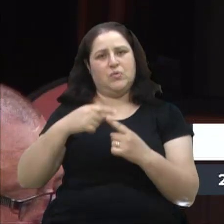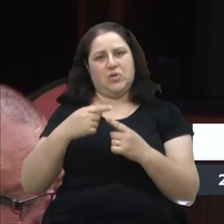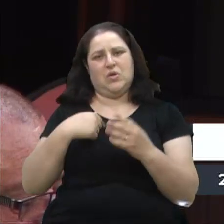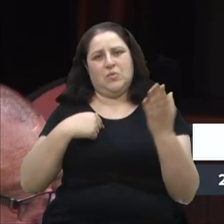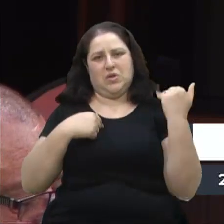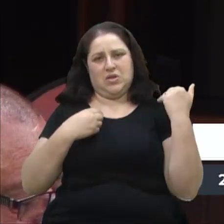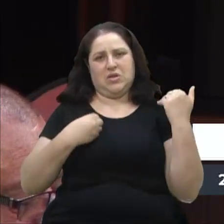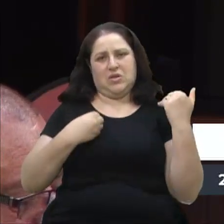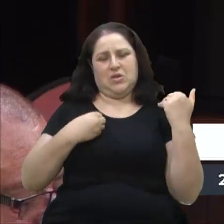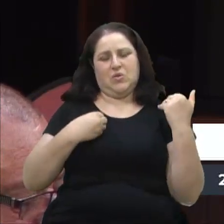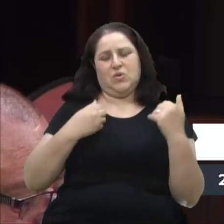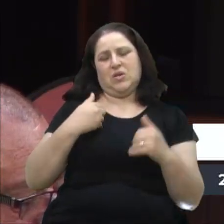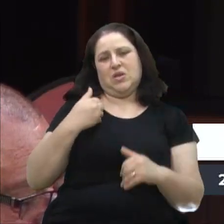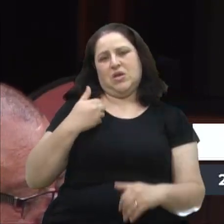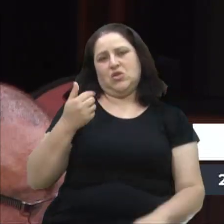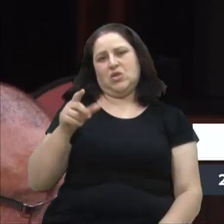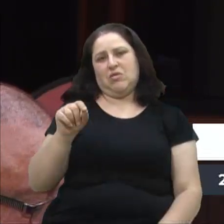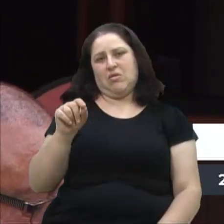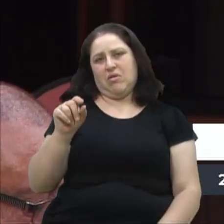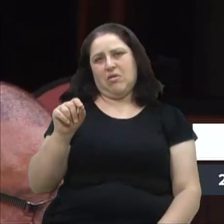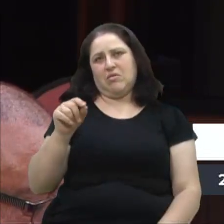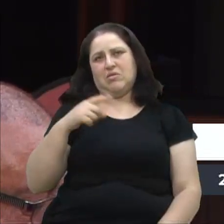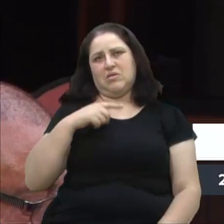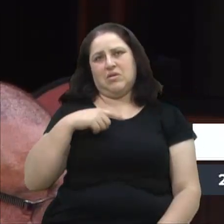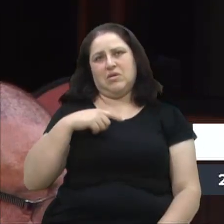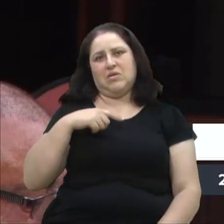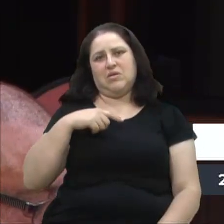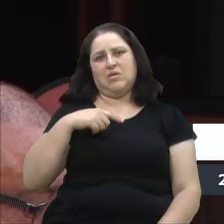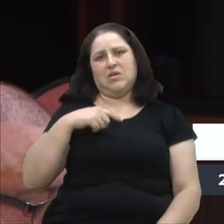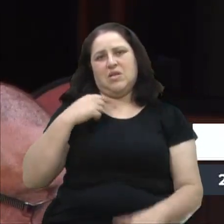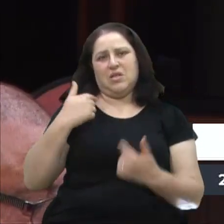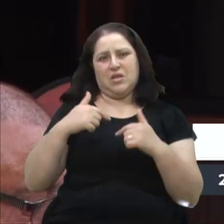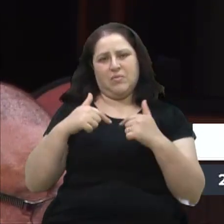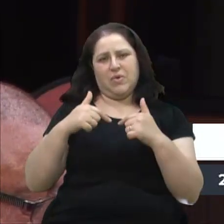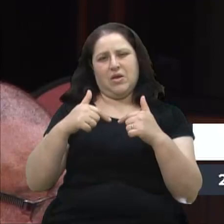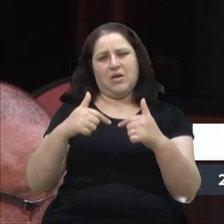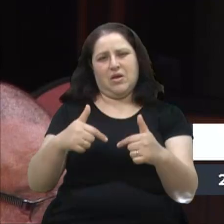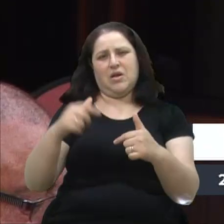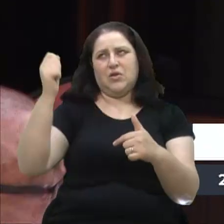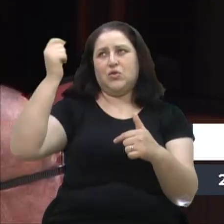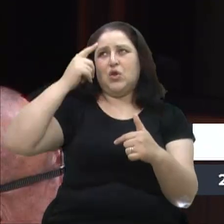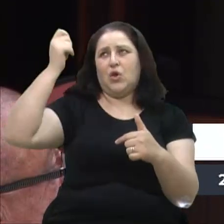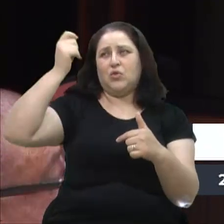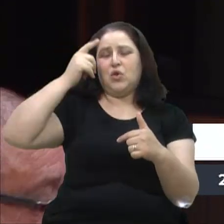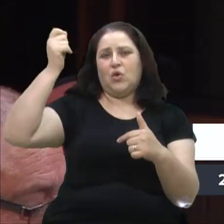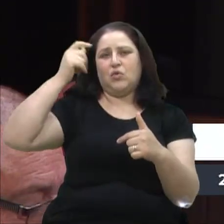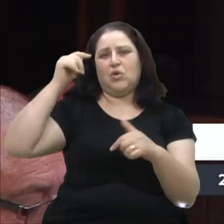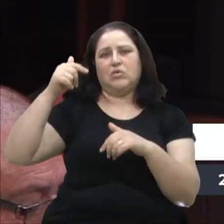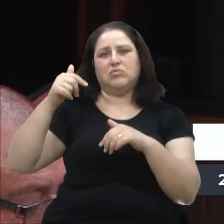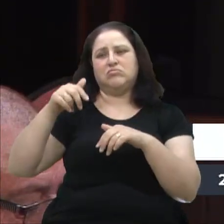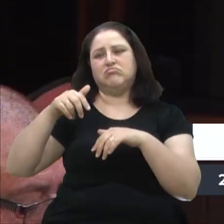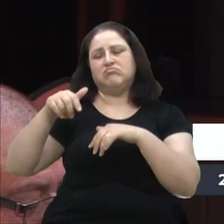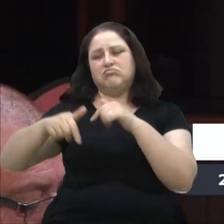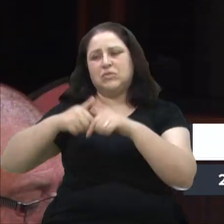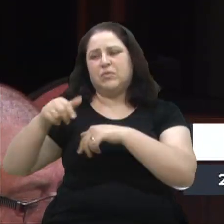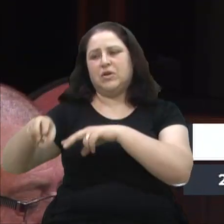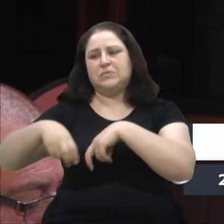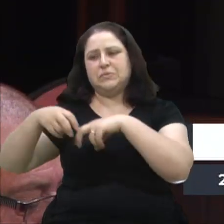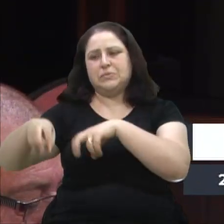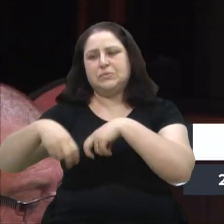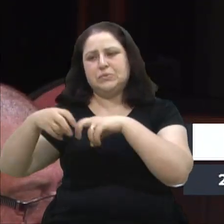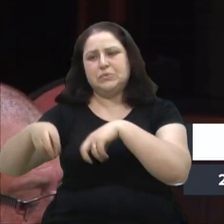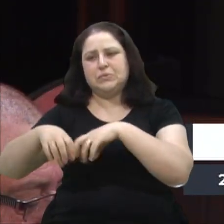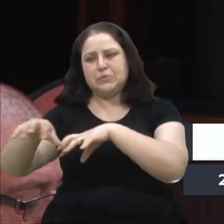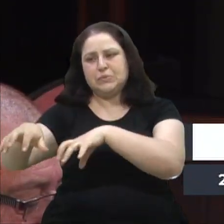idade, a vereadora Tatiane, passava dias lavrando embaixo do sol e pouco parecia